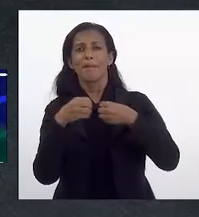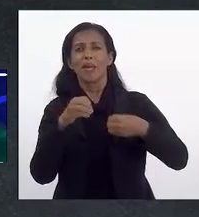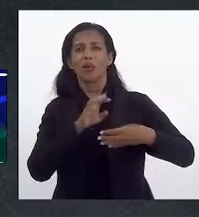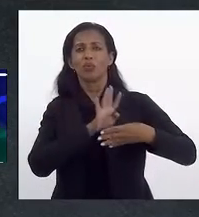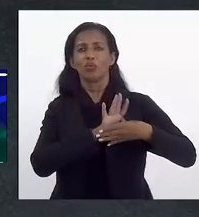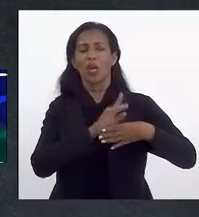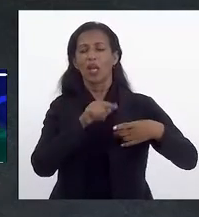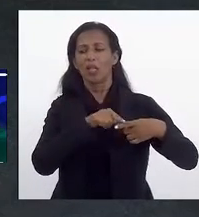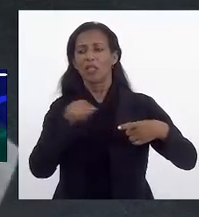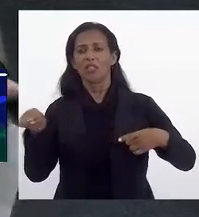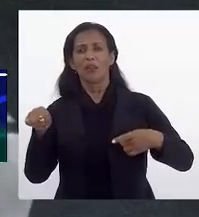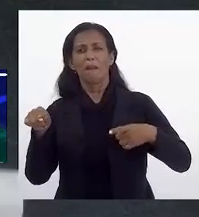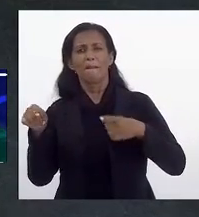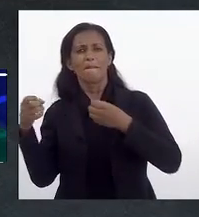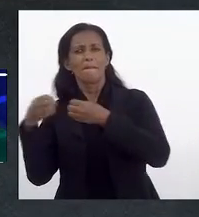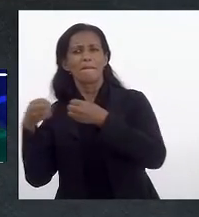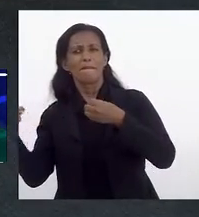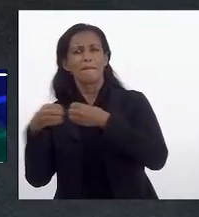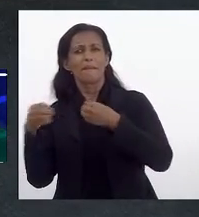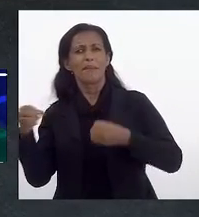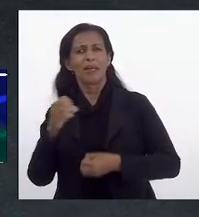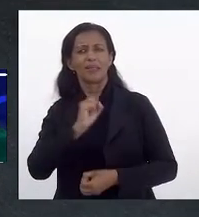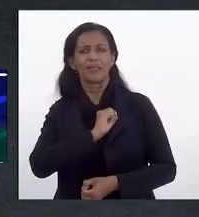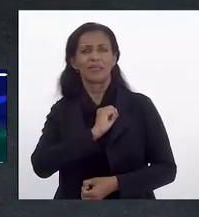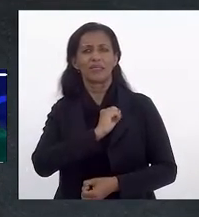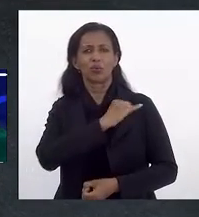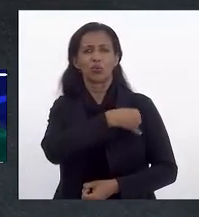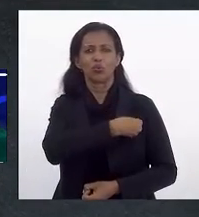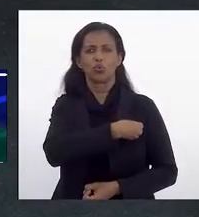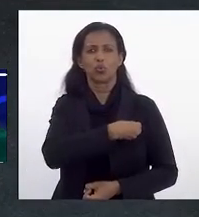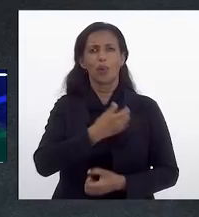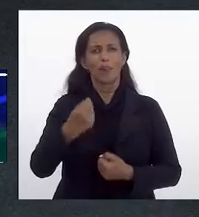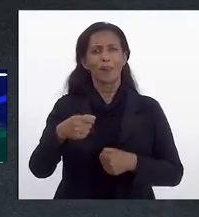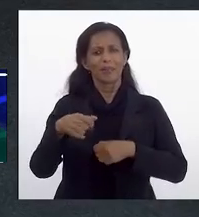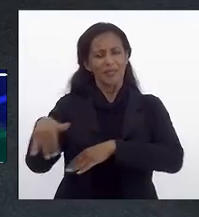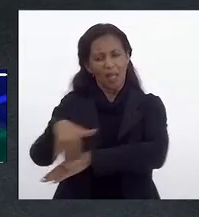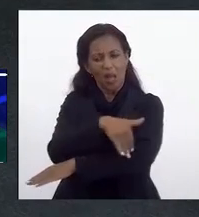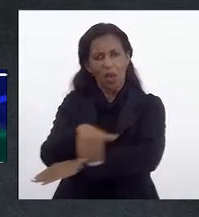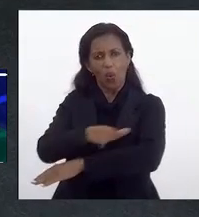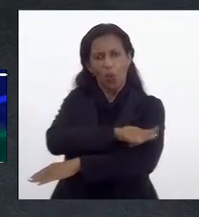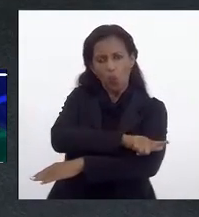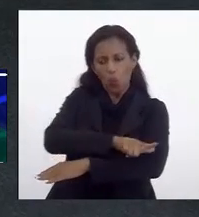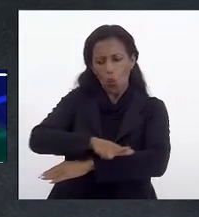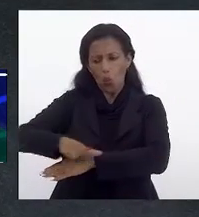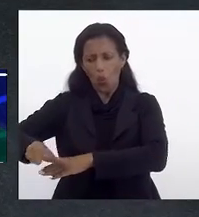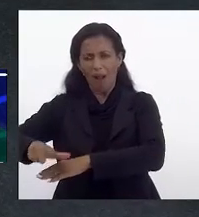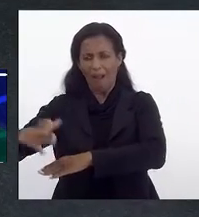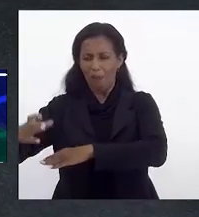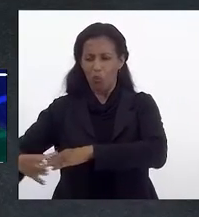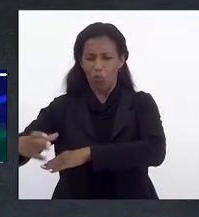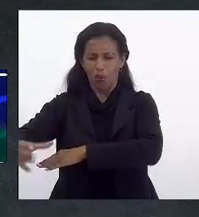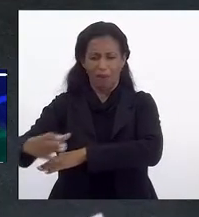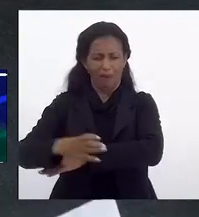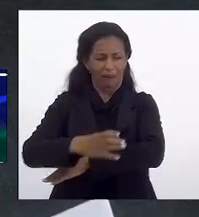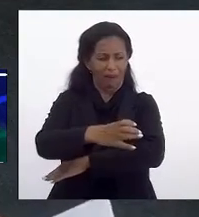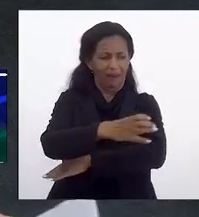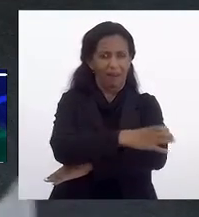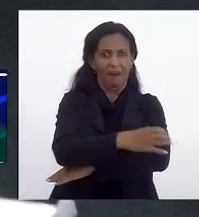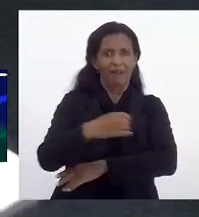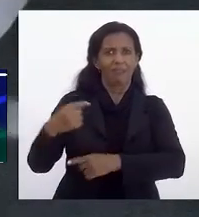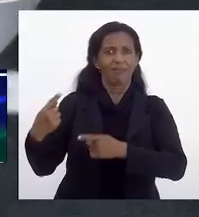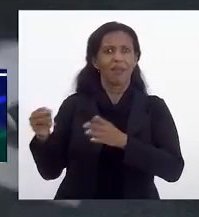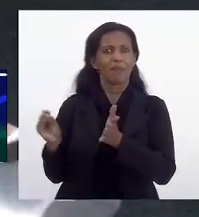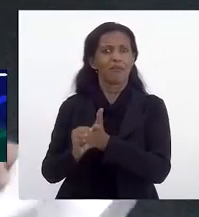São João de Meriti, que precisa de ser feito recapeamento e também reparar a iluminação